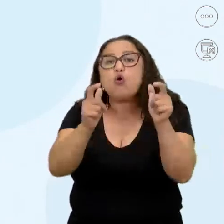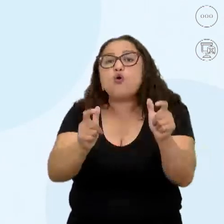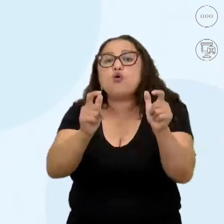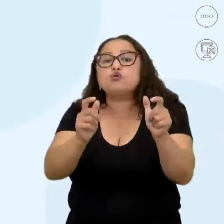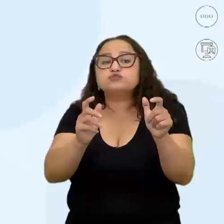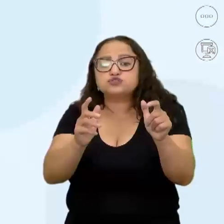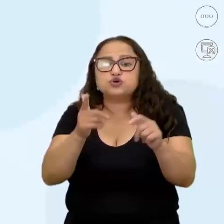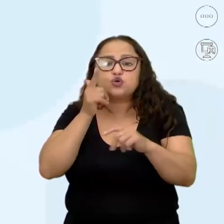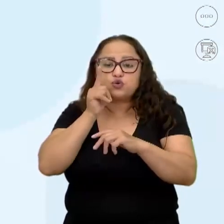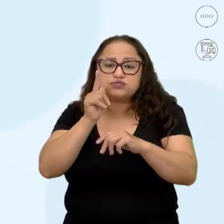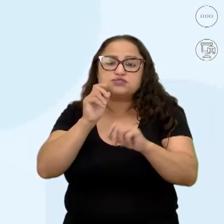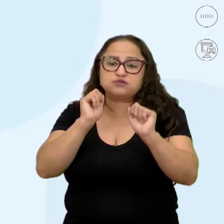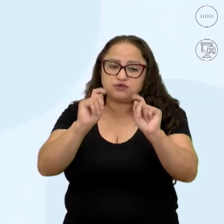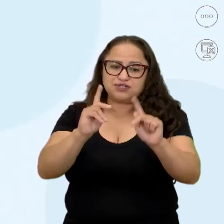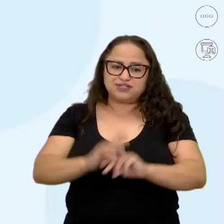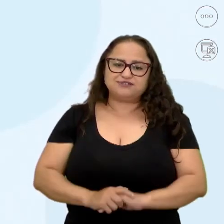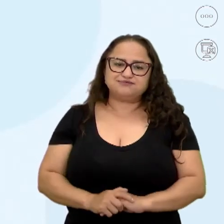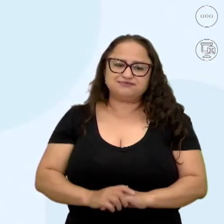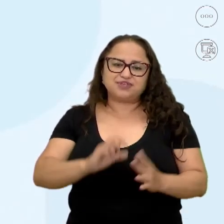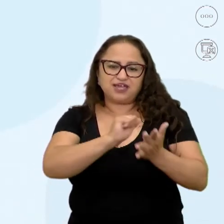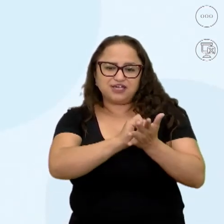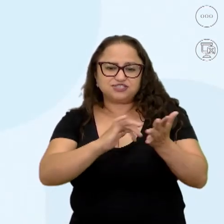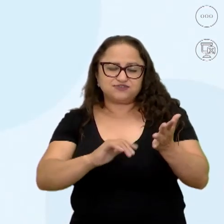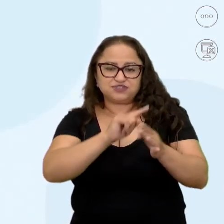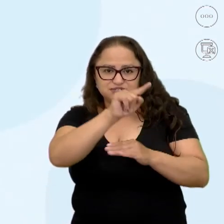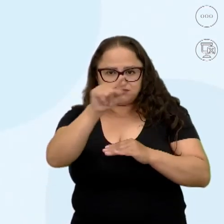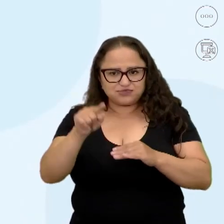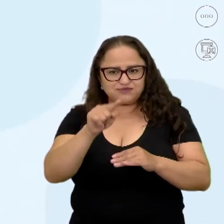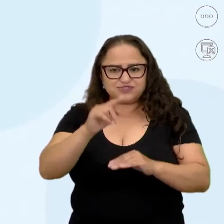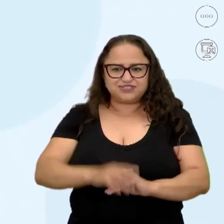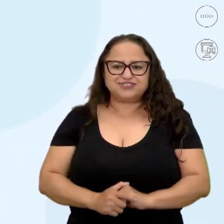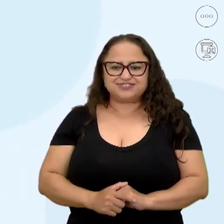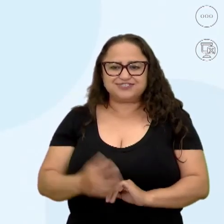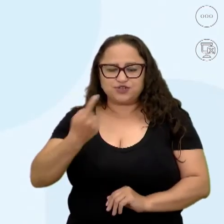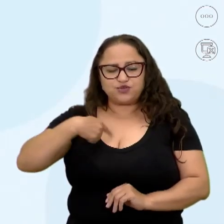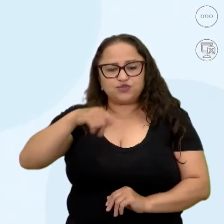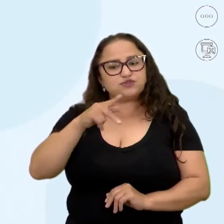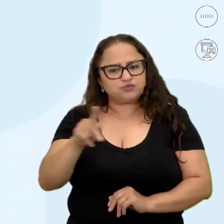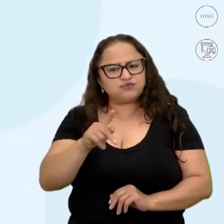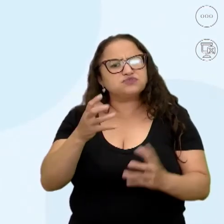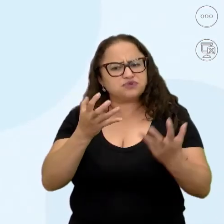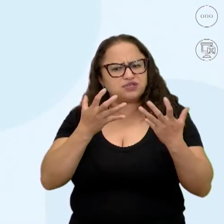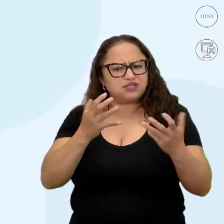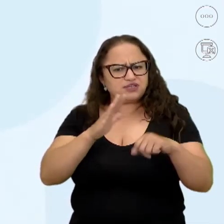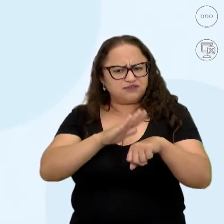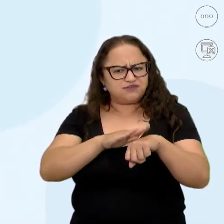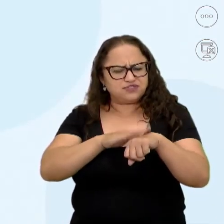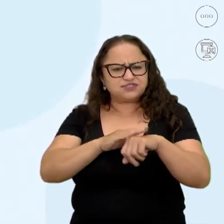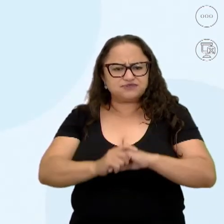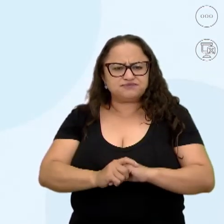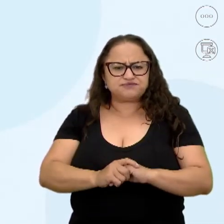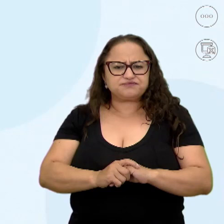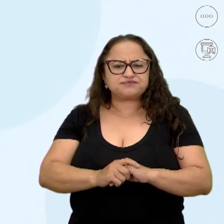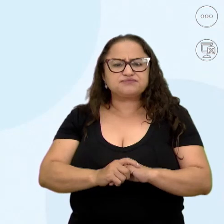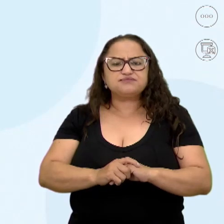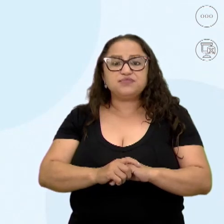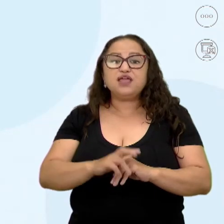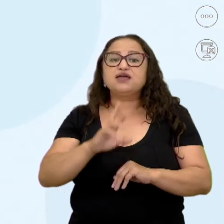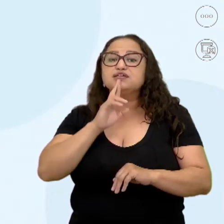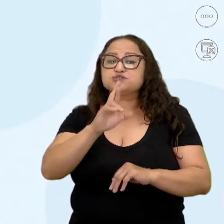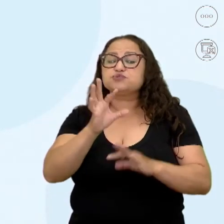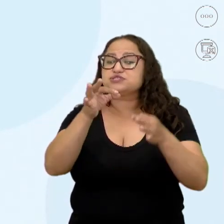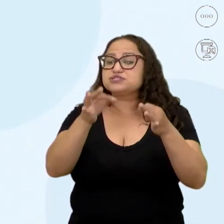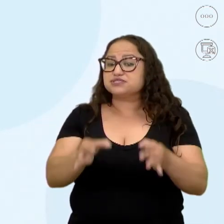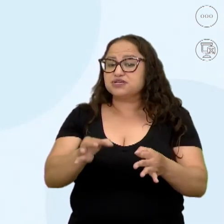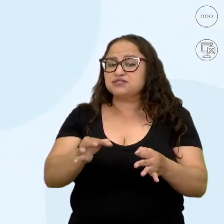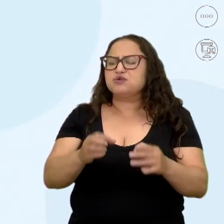material. Certo? Pessoal, tem essa atividade aí para vocês, né? Nossos professores quiserem fazer com o seu estudante, qual que seria a alternativa correta,